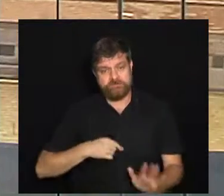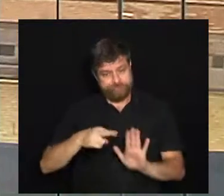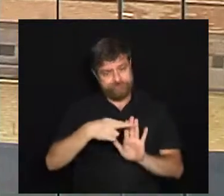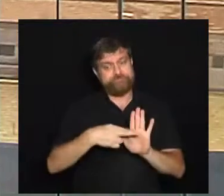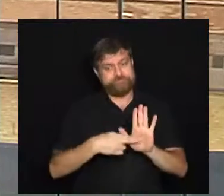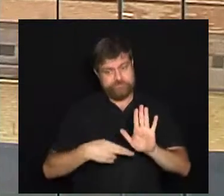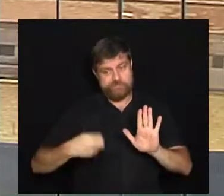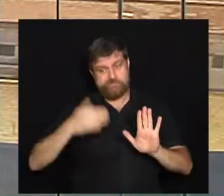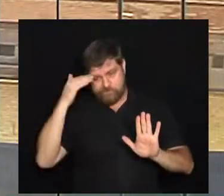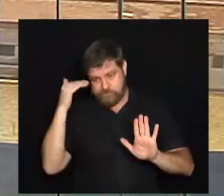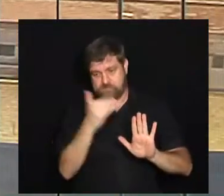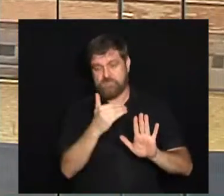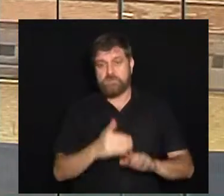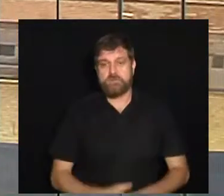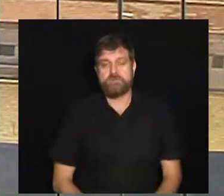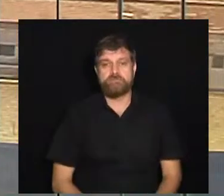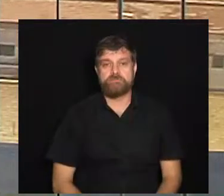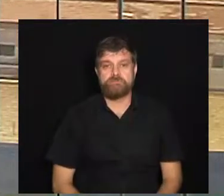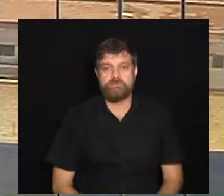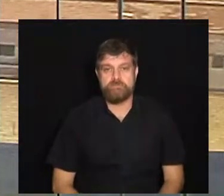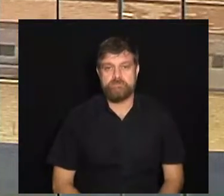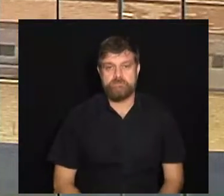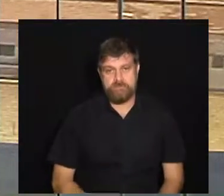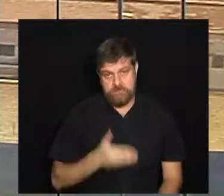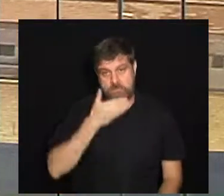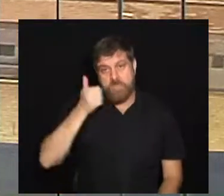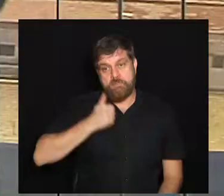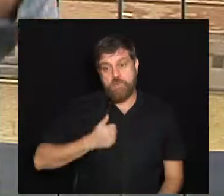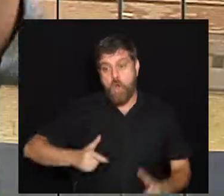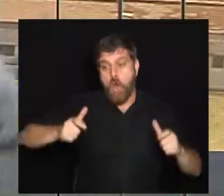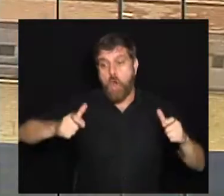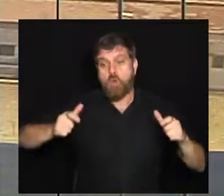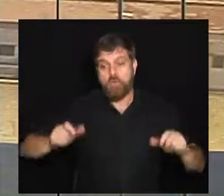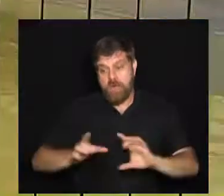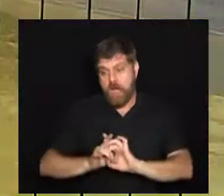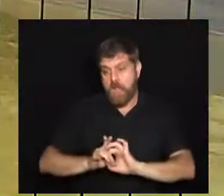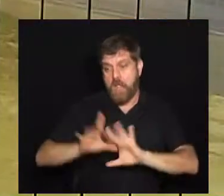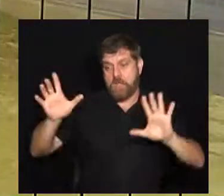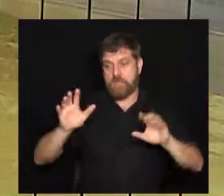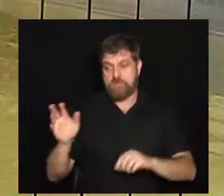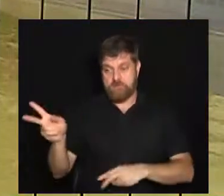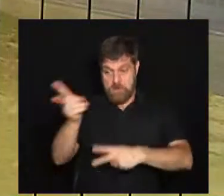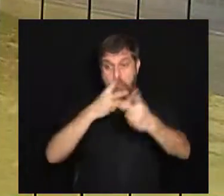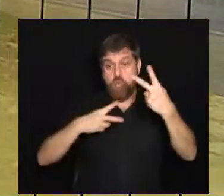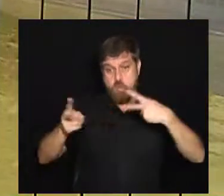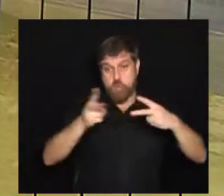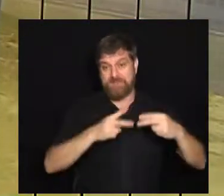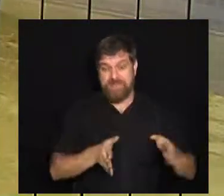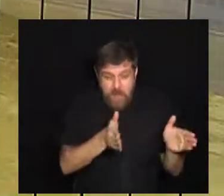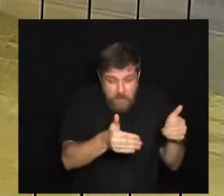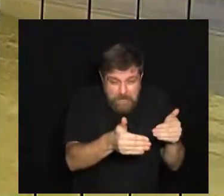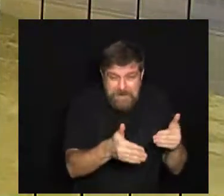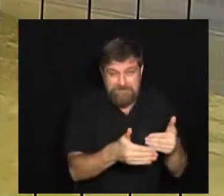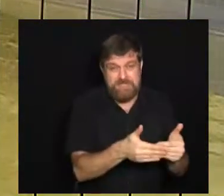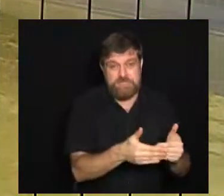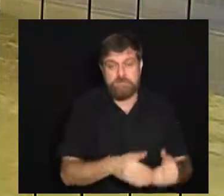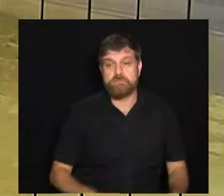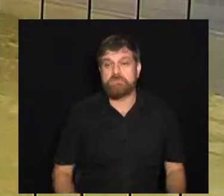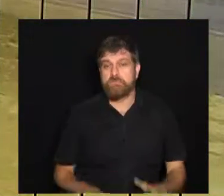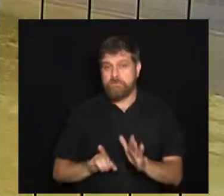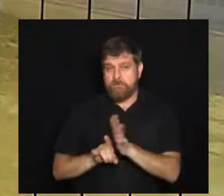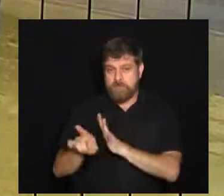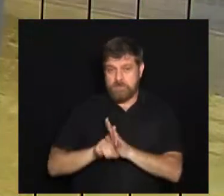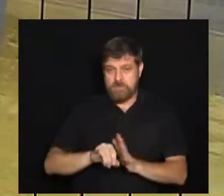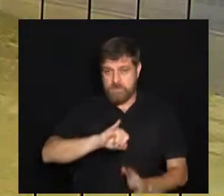precauções que eu acabei de dizer vamos lá agora vai ser bem melhor a quadra do que o lugar fechado fechado boa né vamos ver se é fake news ou não